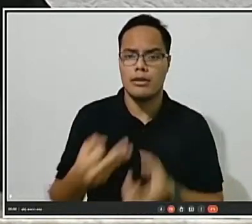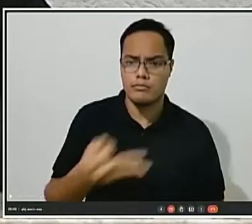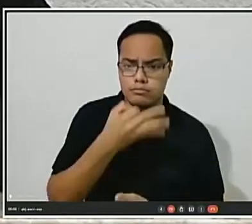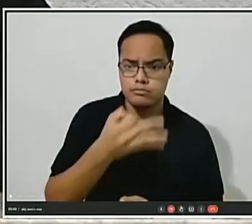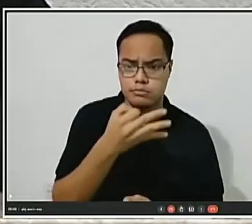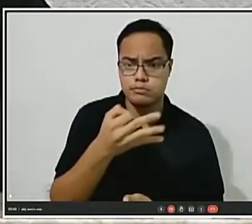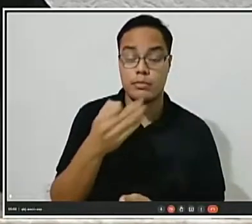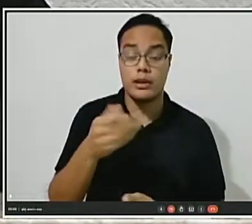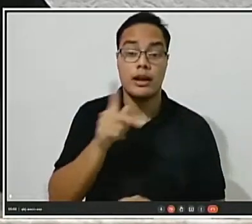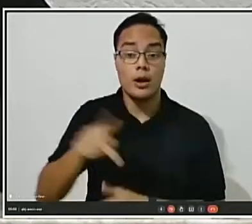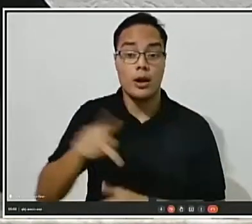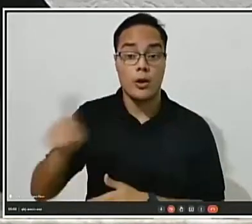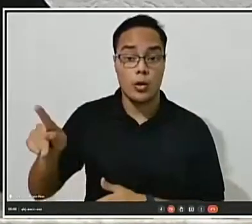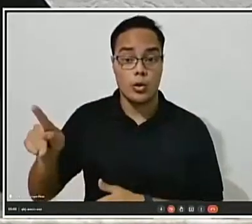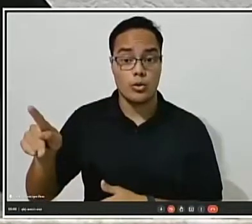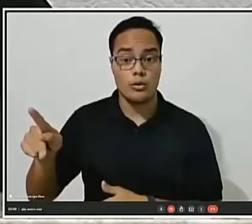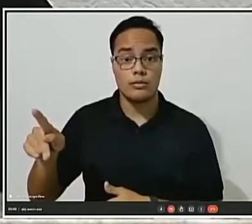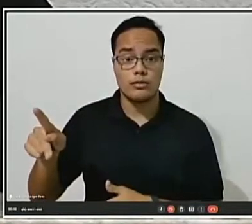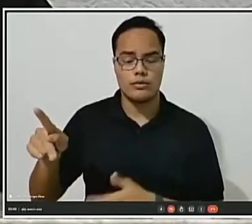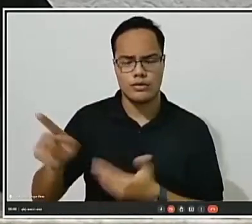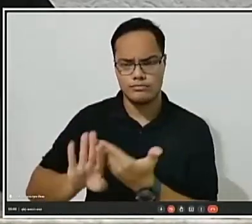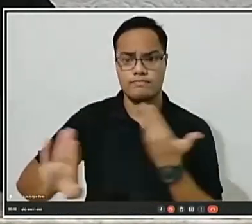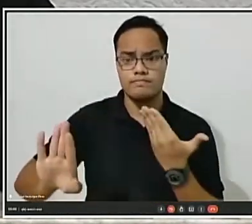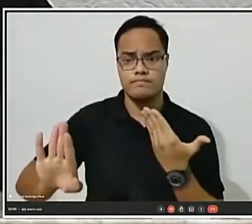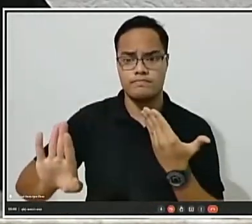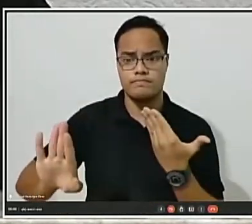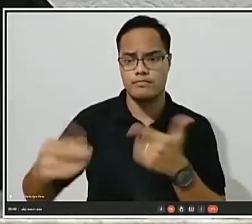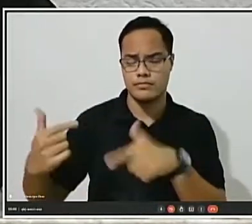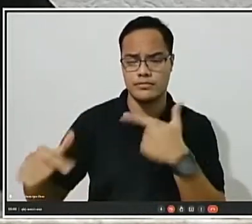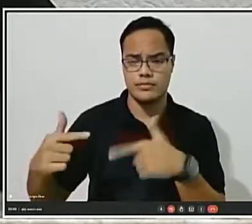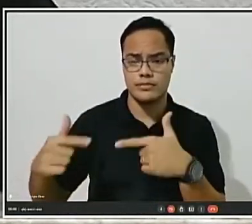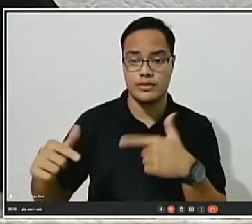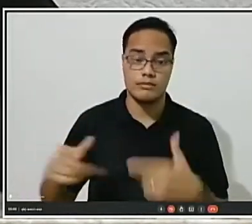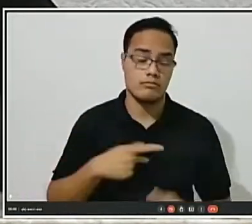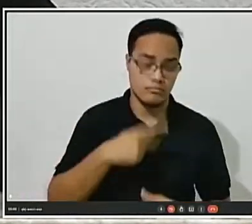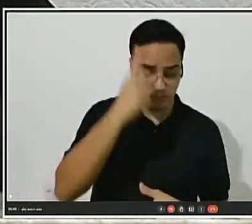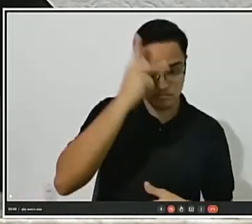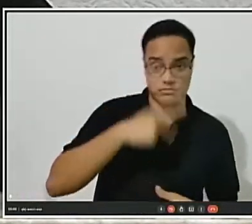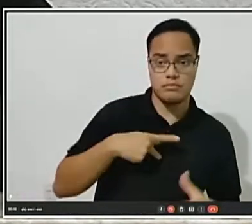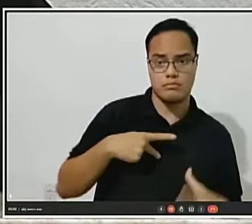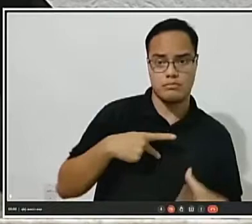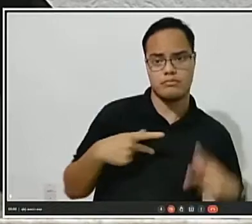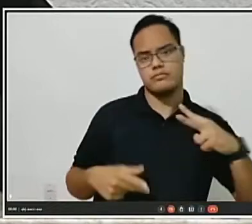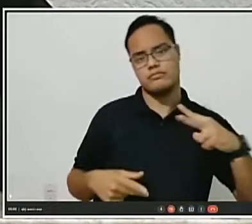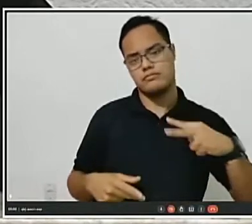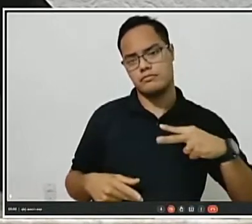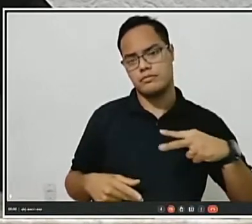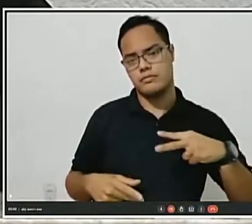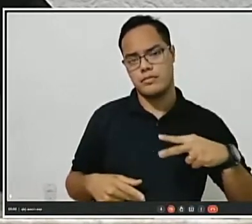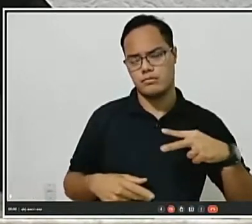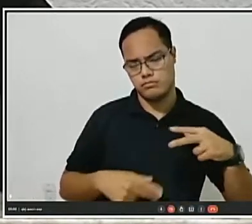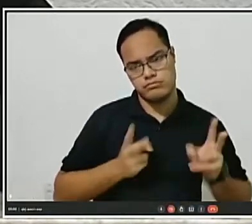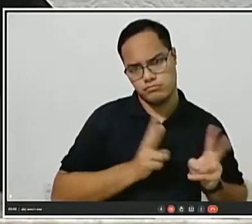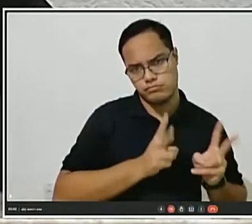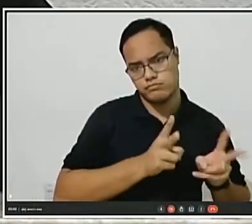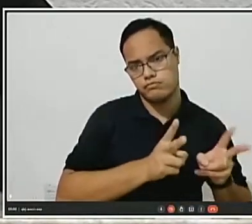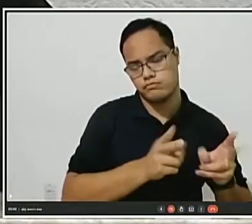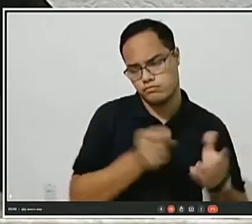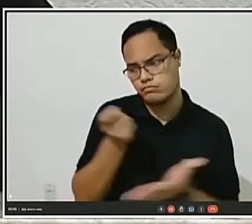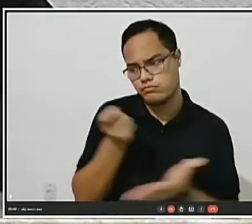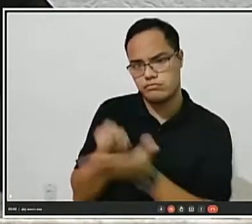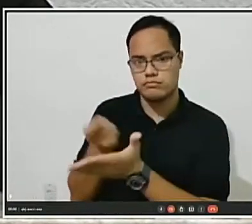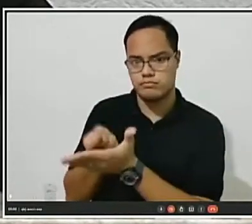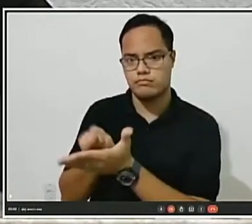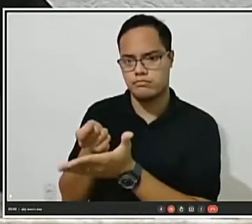que se afaste do cargo para tratar assuntos de interesse particular possa continuar a contribuir para o